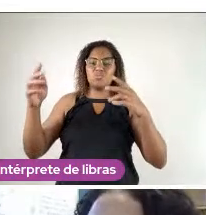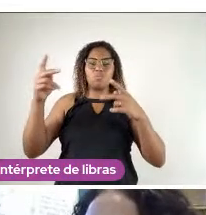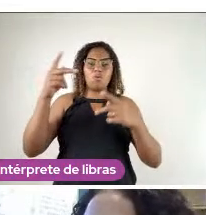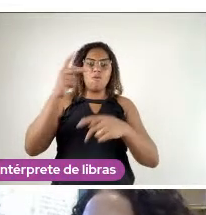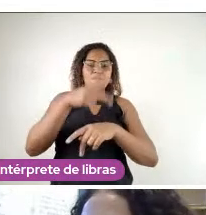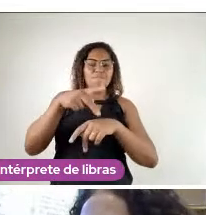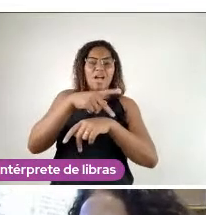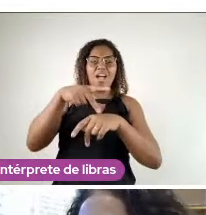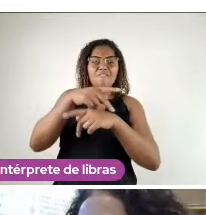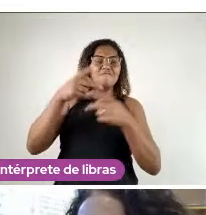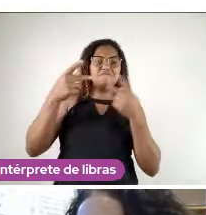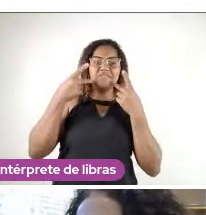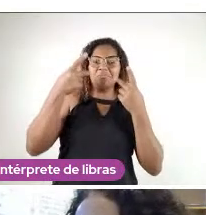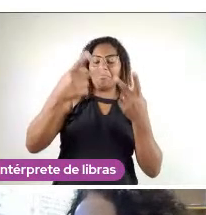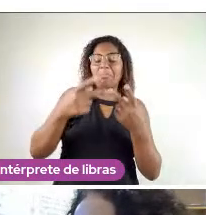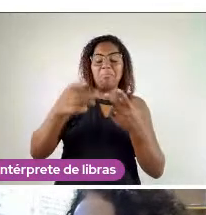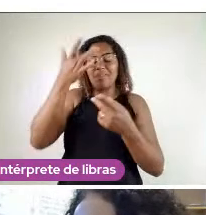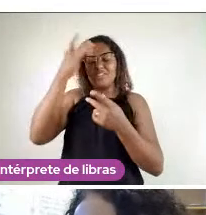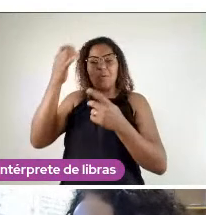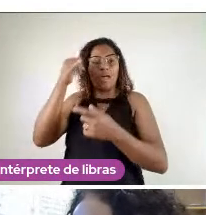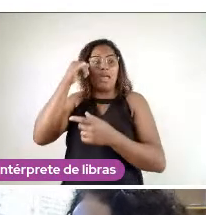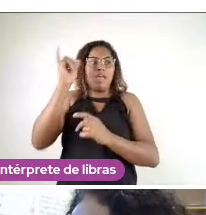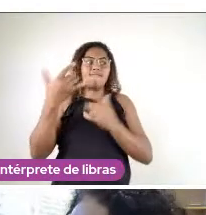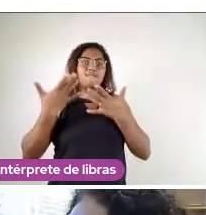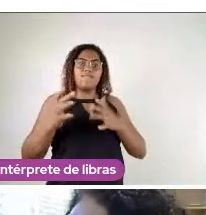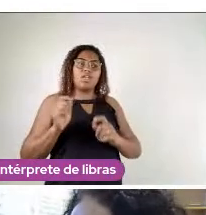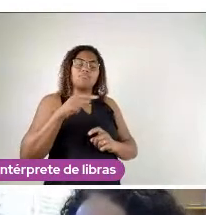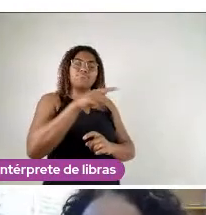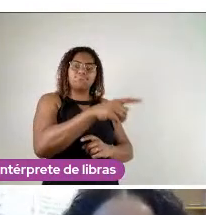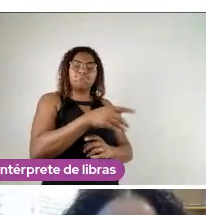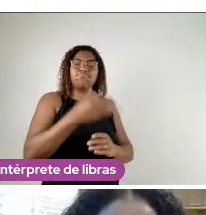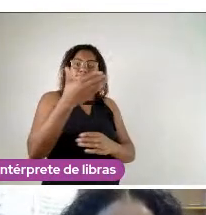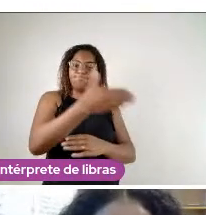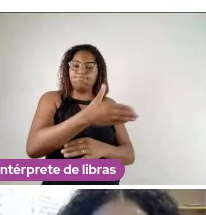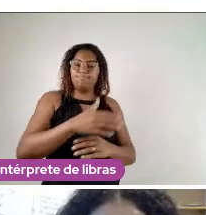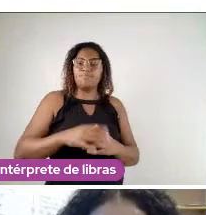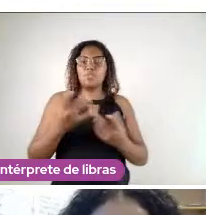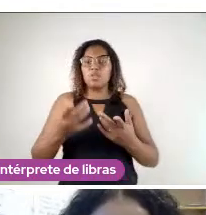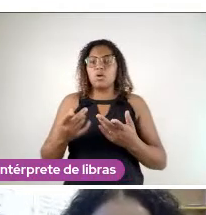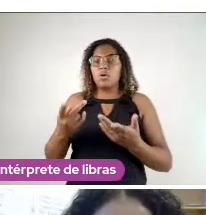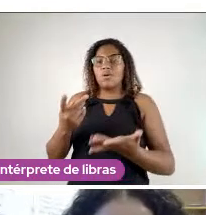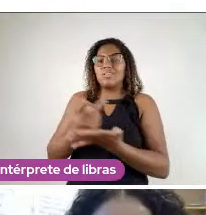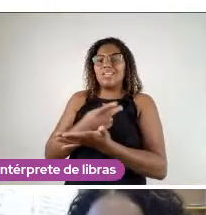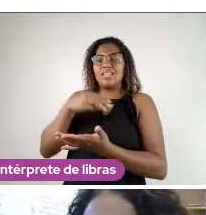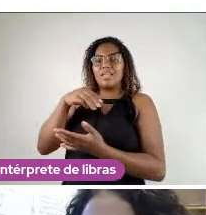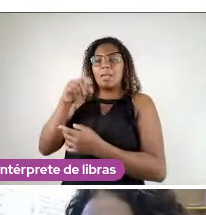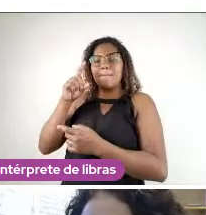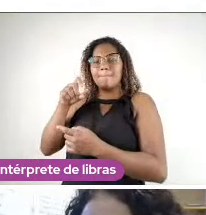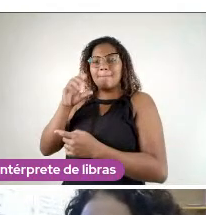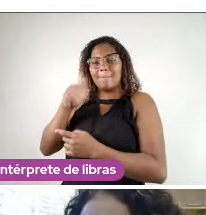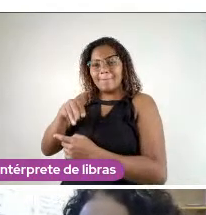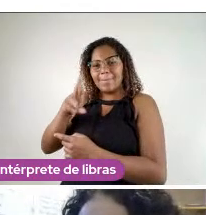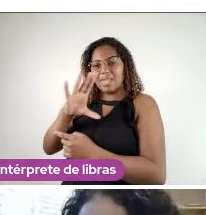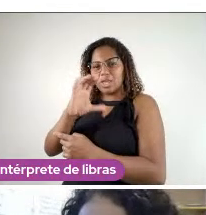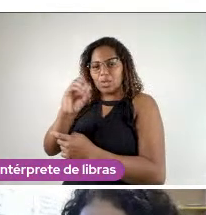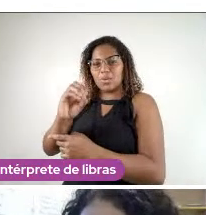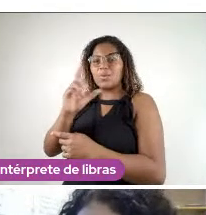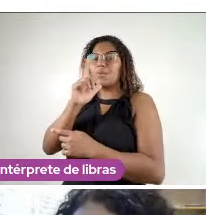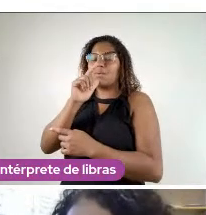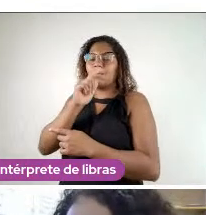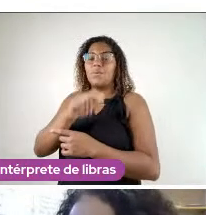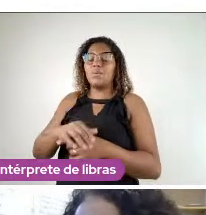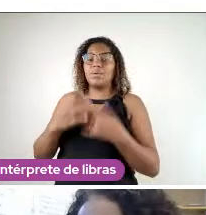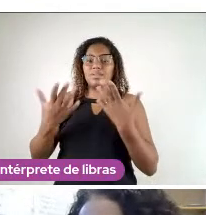ambientais muito importantes, porque a gente tem eles recobrem tudo, a microalga, o Ostreopsis. Então,